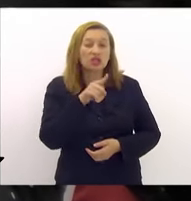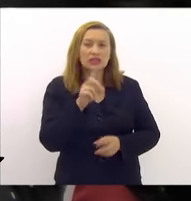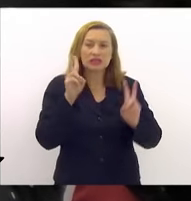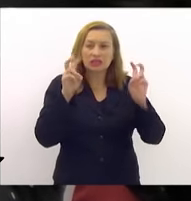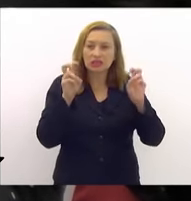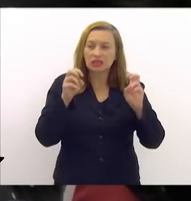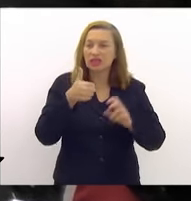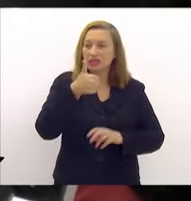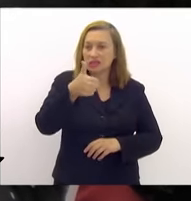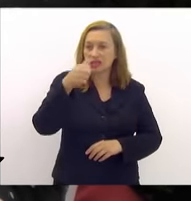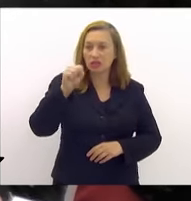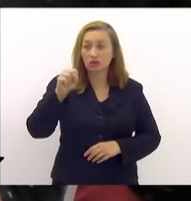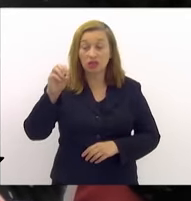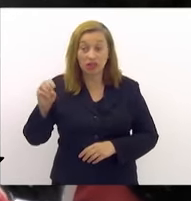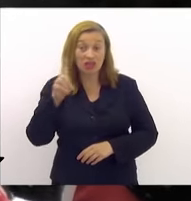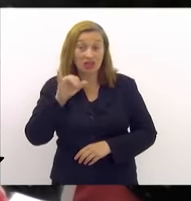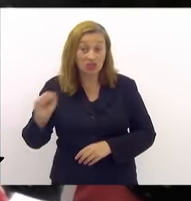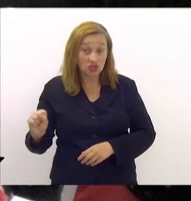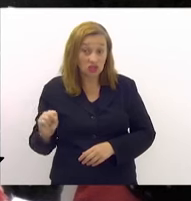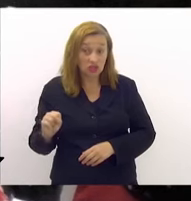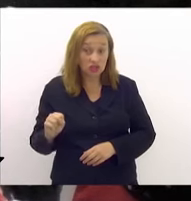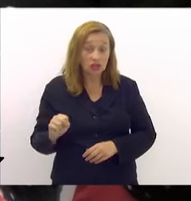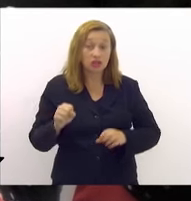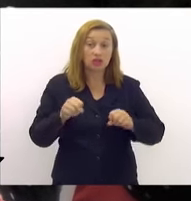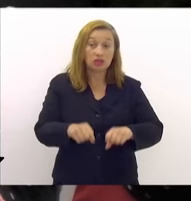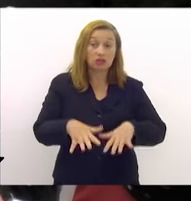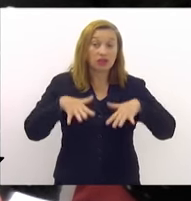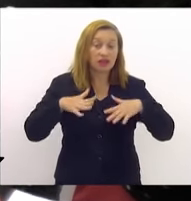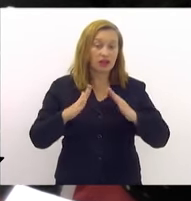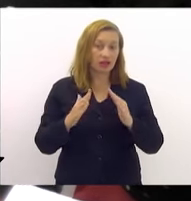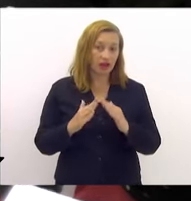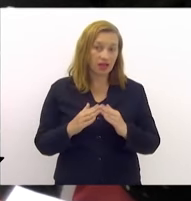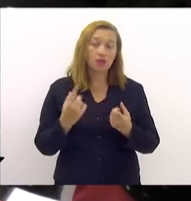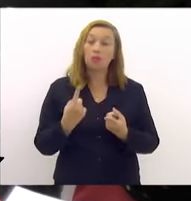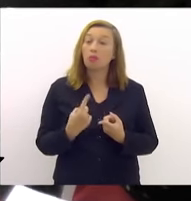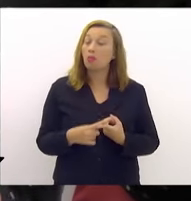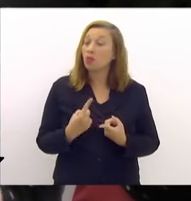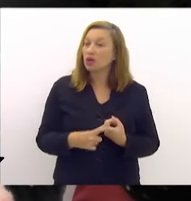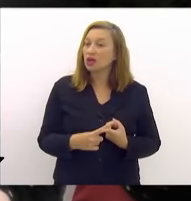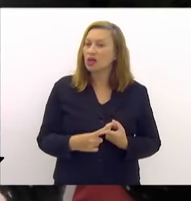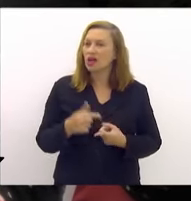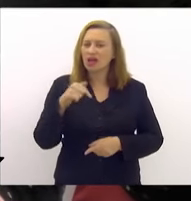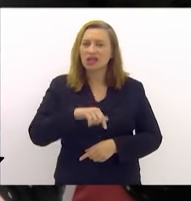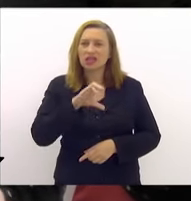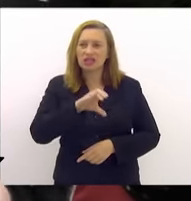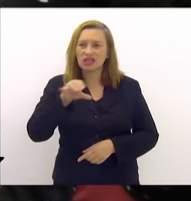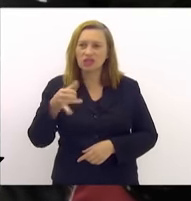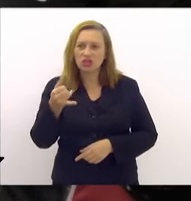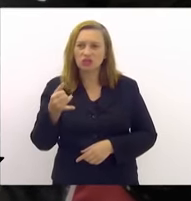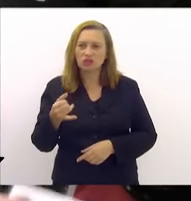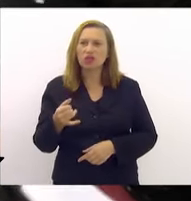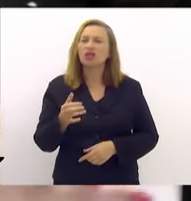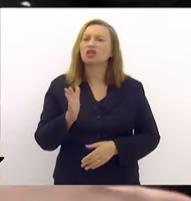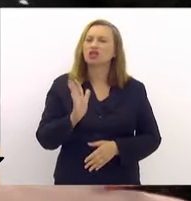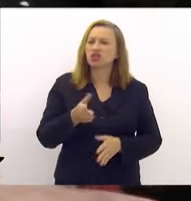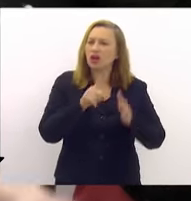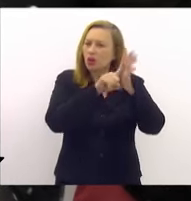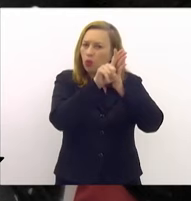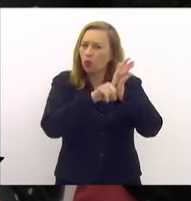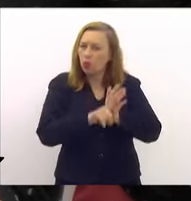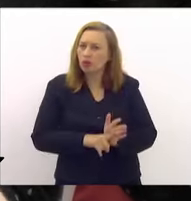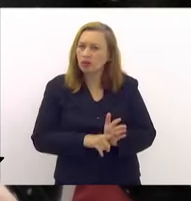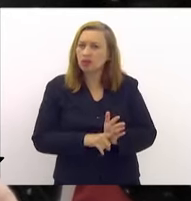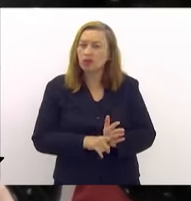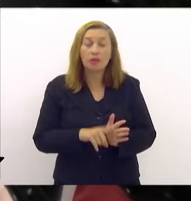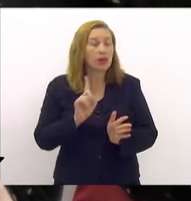questão dos 180 dias deveria ir ao plenário da casa. Eu acho que aqui na CCJ a gente fez essa análise, mas